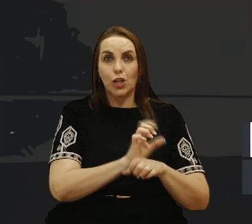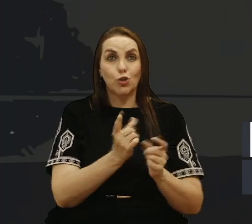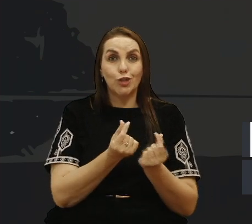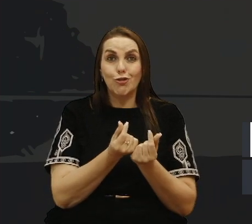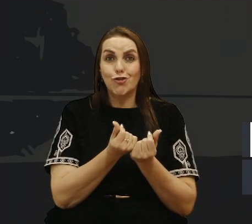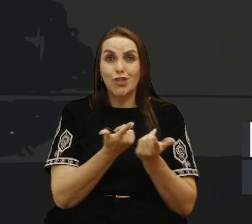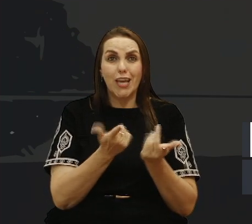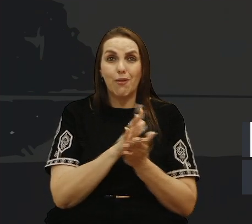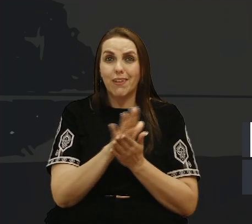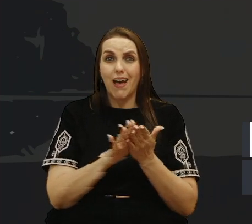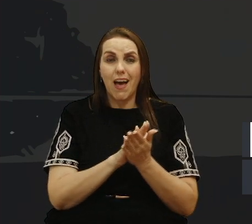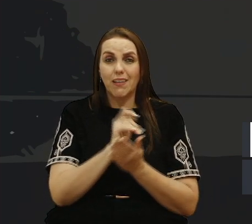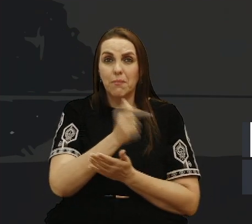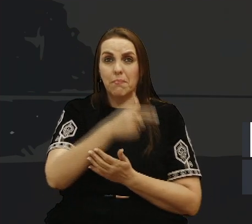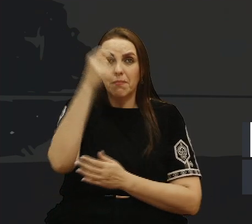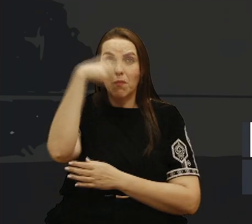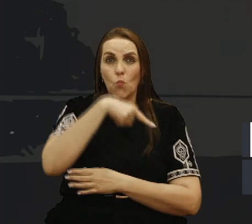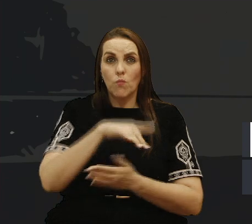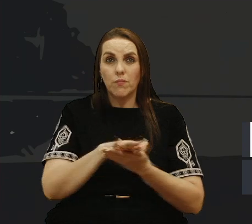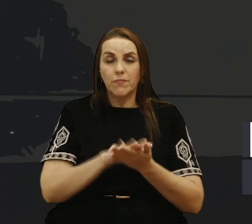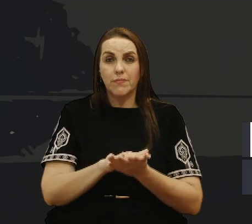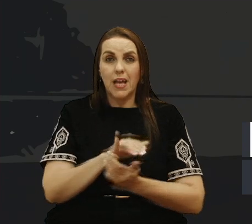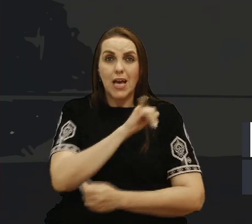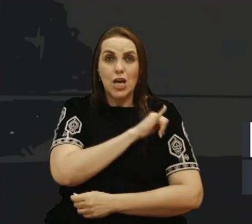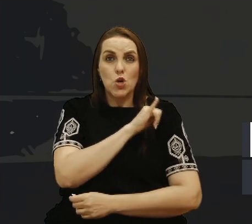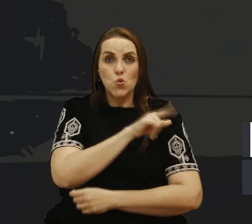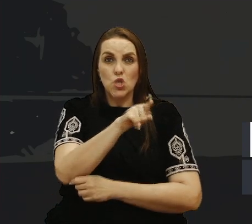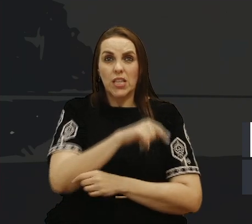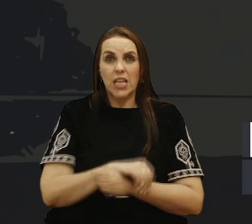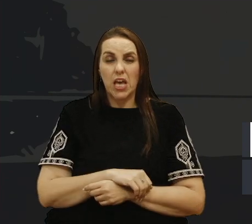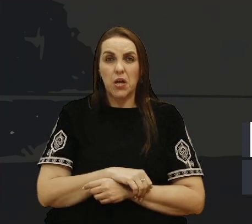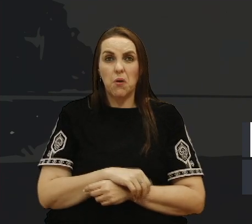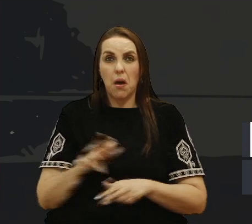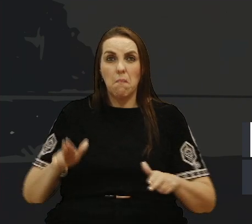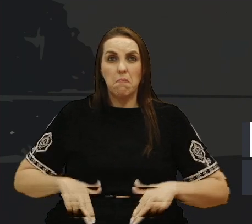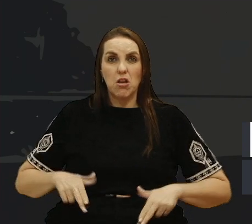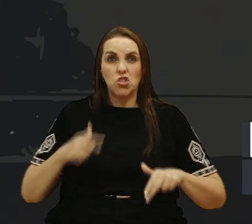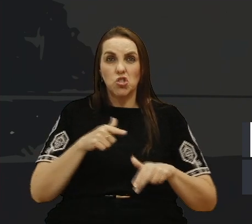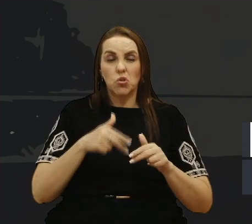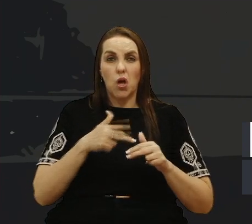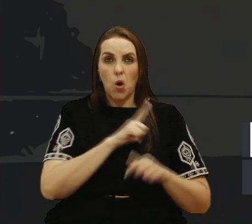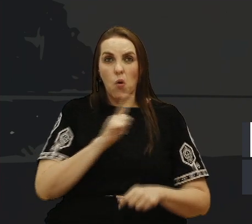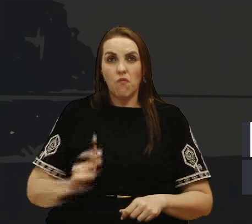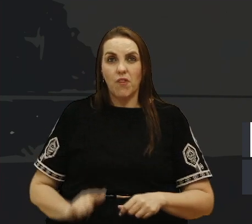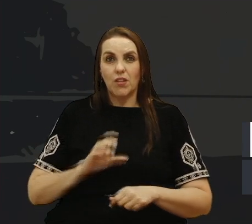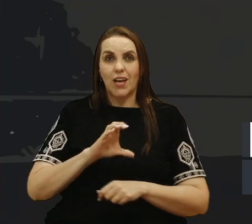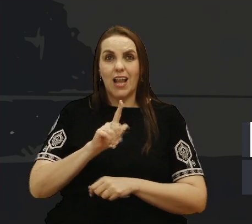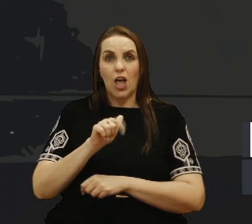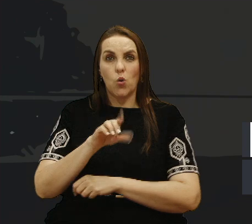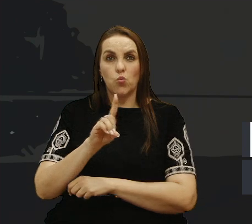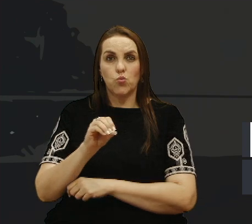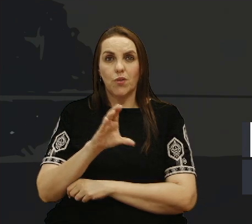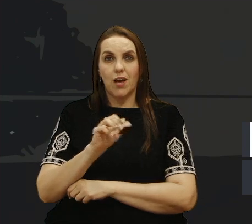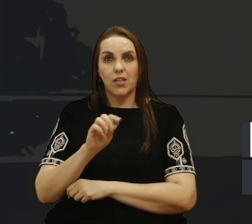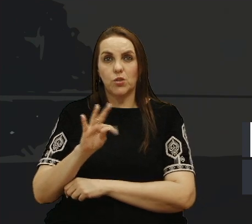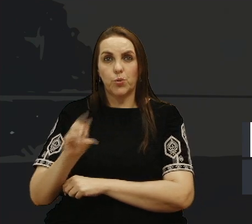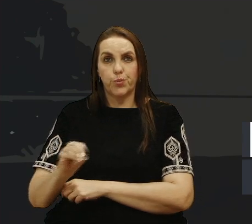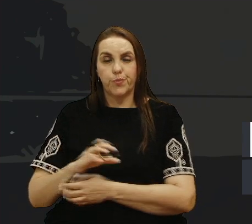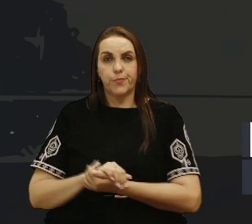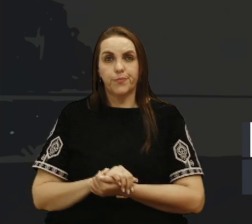nem para pagar conta de luz, como o estado do Rio de Janeiro, com um bandido governando, que é o Cláudio Castro. Saiu, vereadora